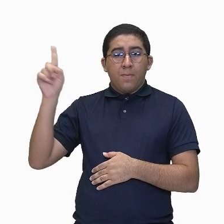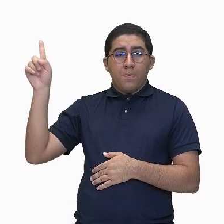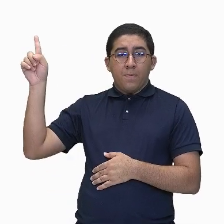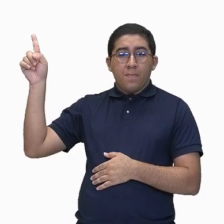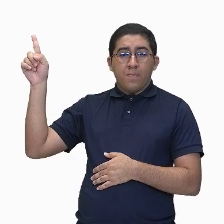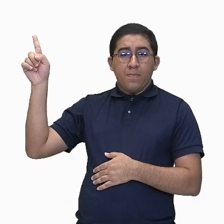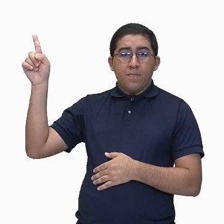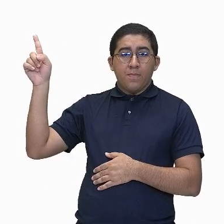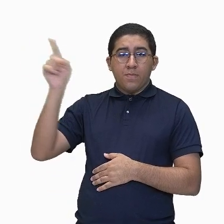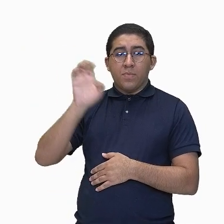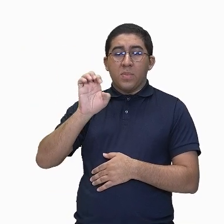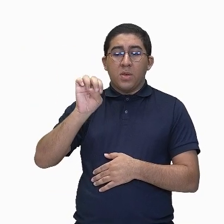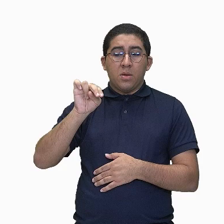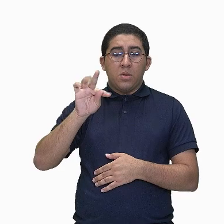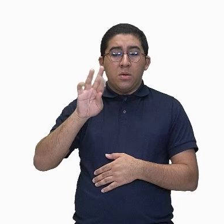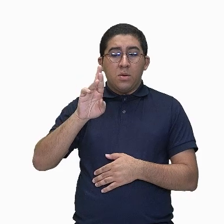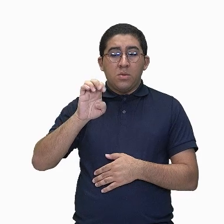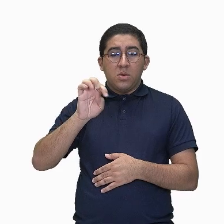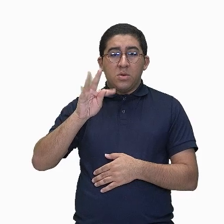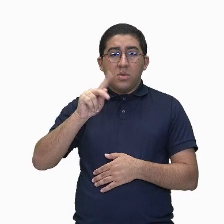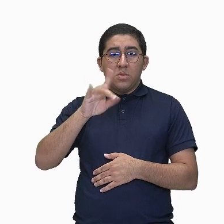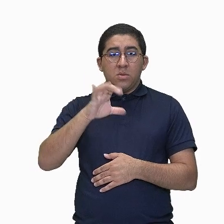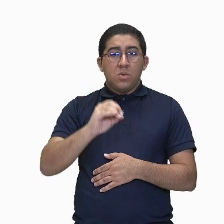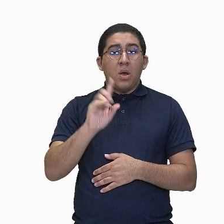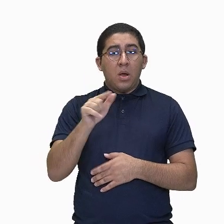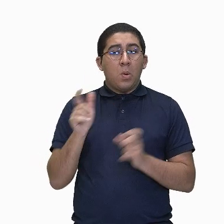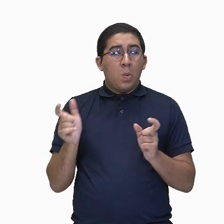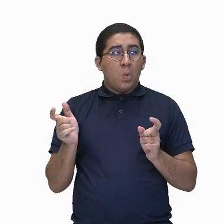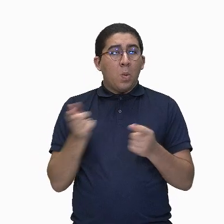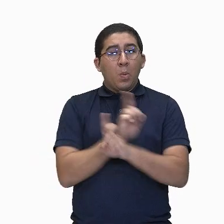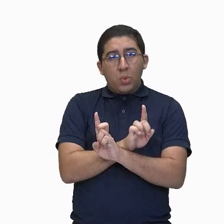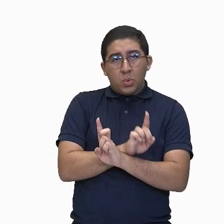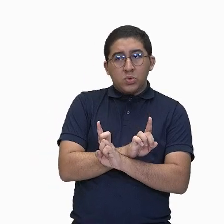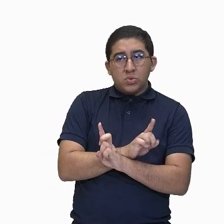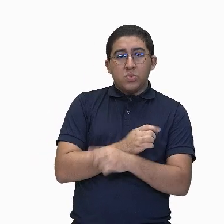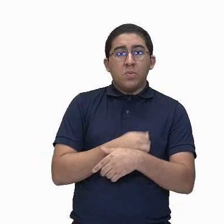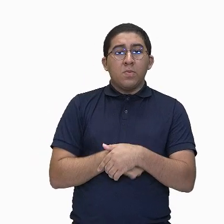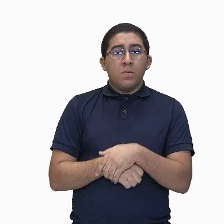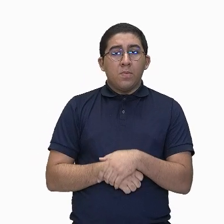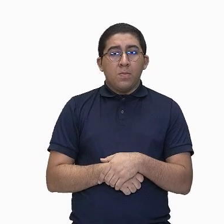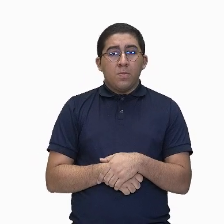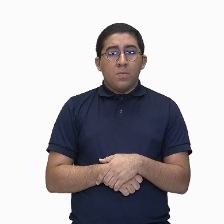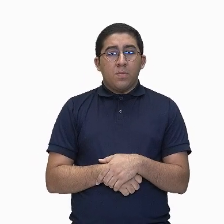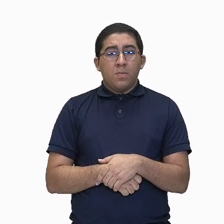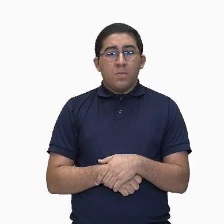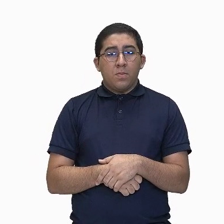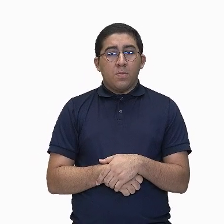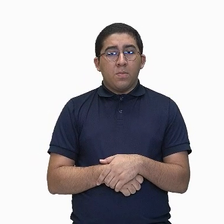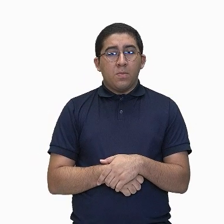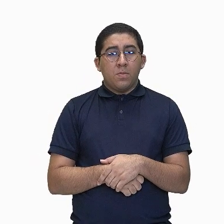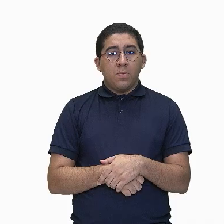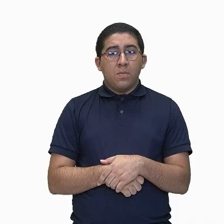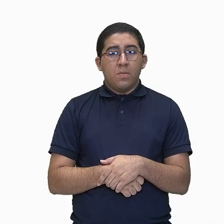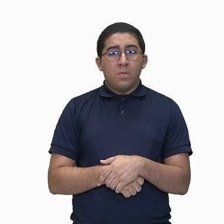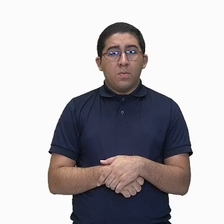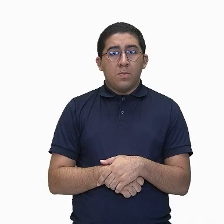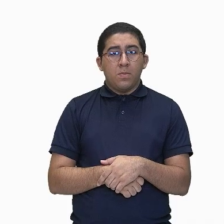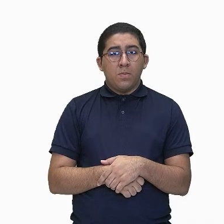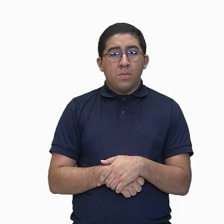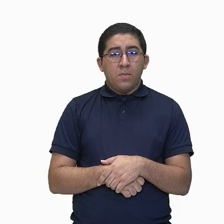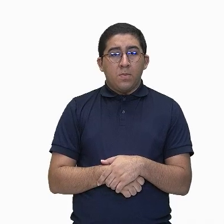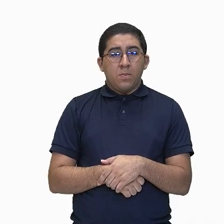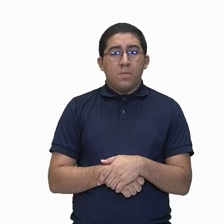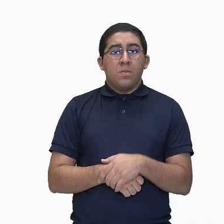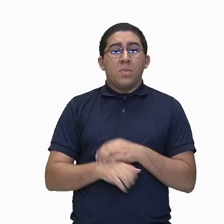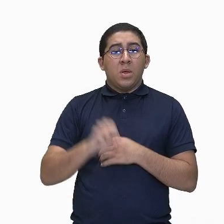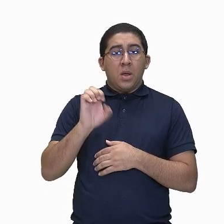ideia de quê? Contradição, sentido oposto ao que foi dito anteriormente, ó. Não apresenta definição de direito